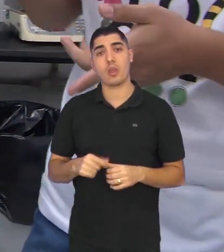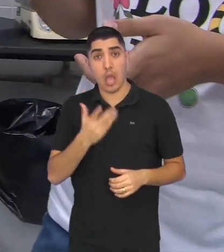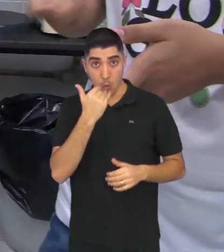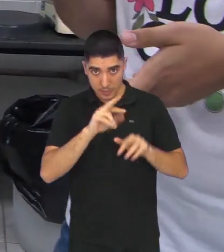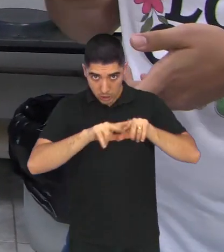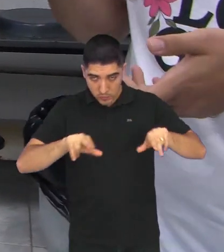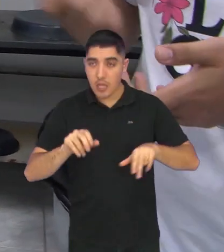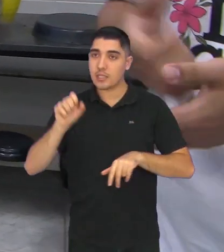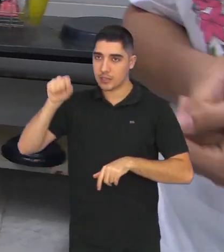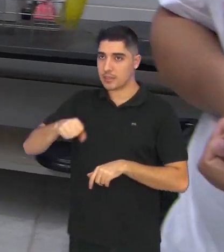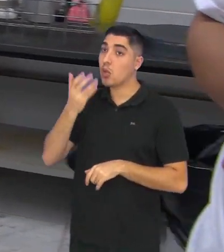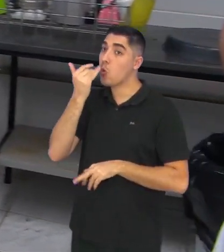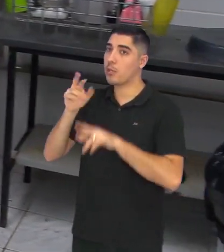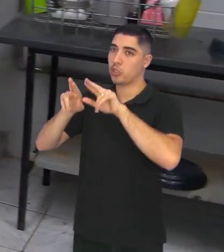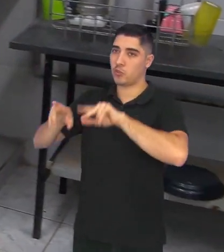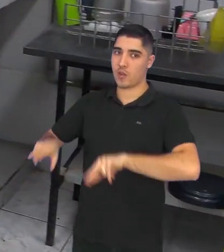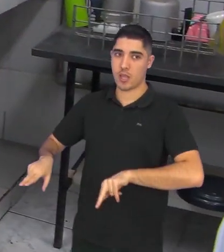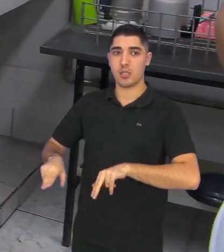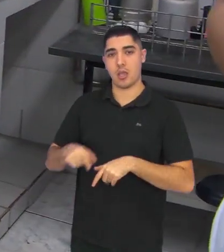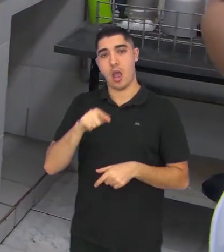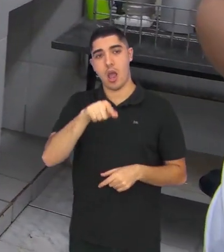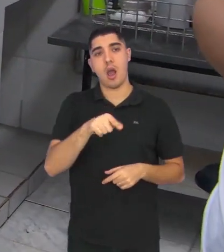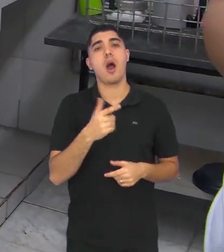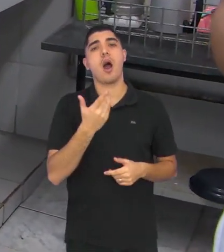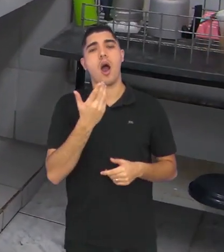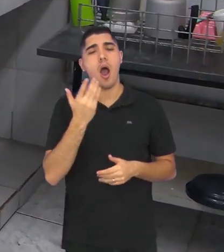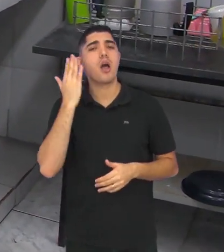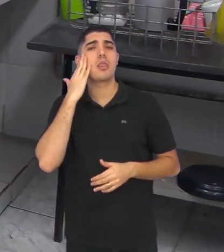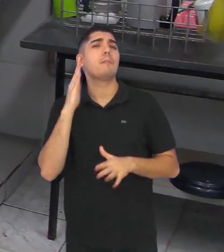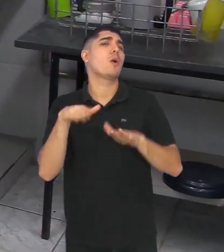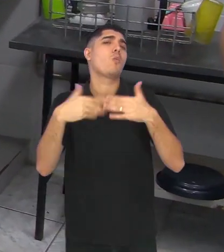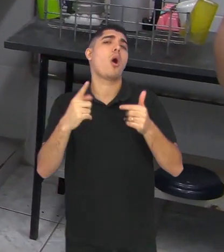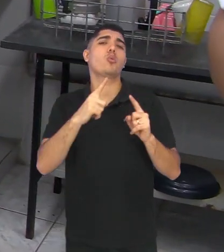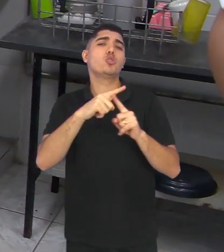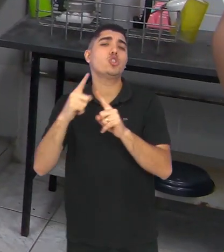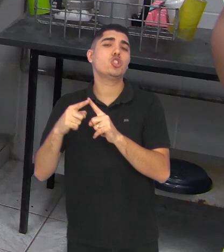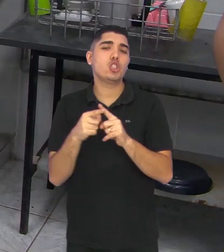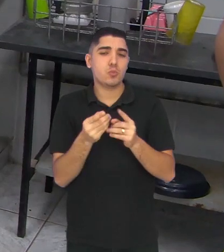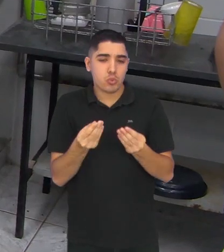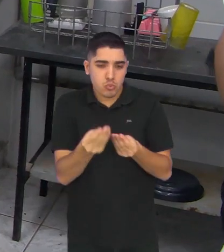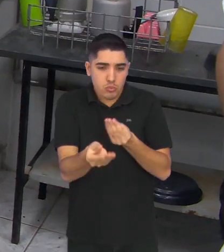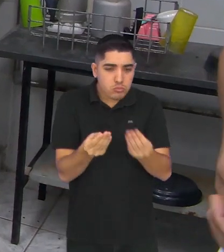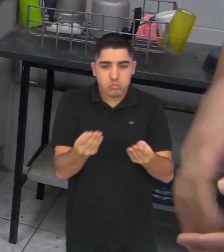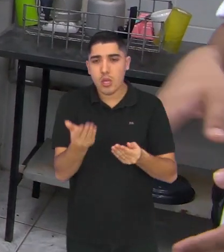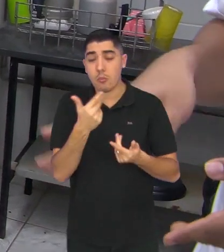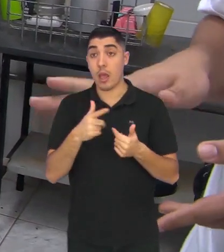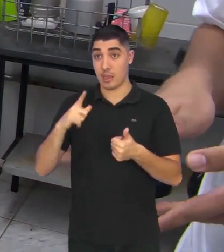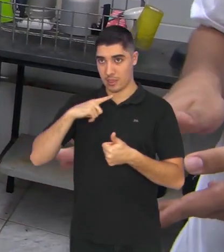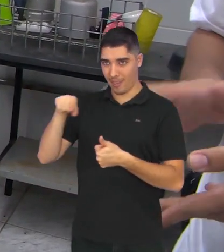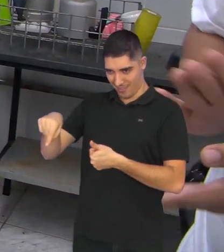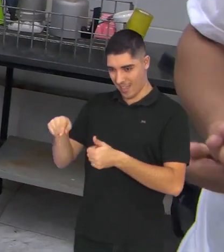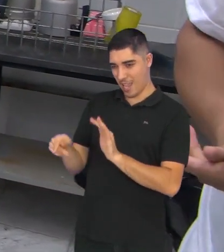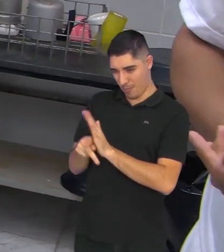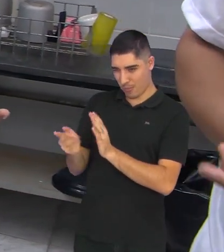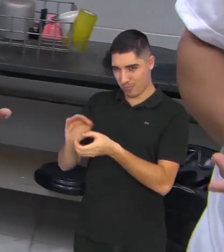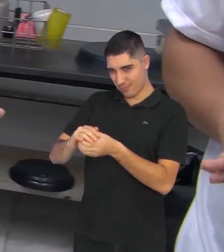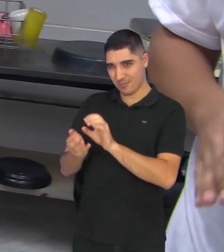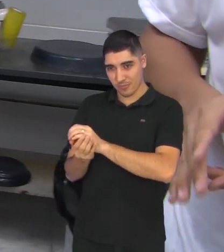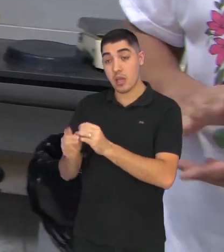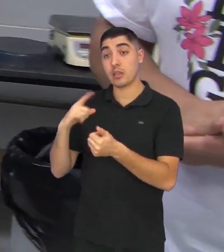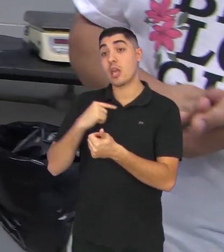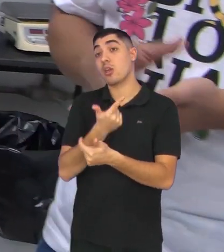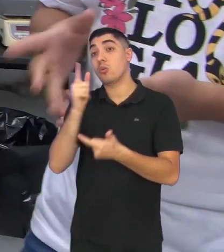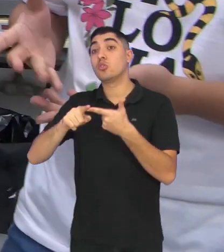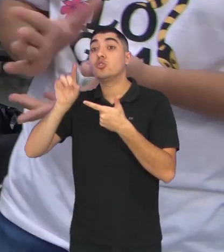faz enriquecimentos diferentes. Ah, tá, os enriquecimentos são diferentes. Quais são os tipos de enriquecimentos que vocês fazem? Então, tem, por